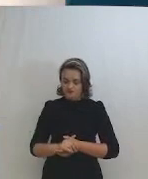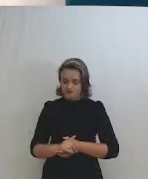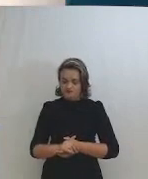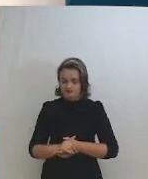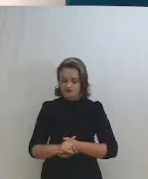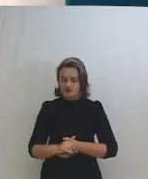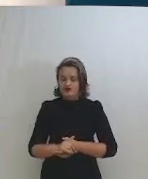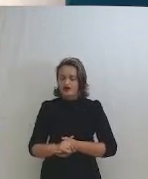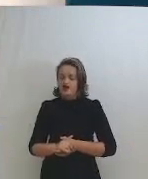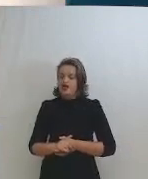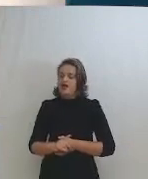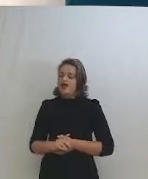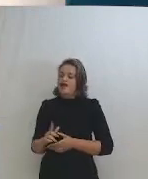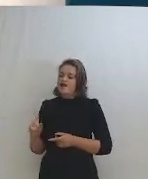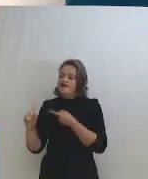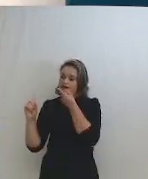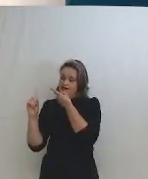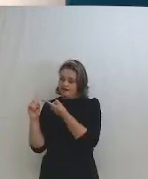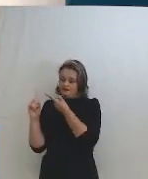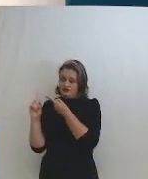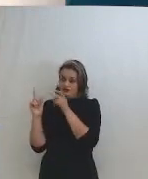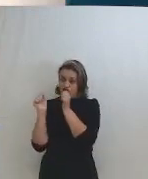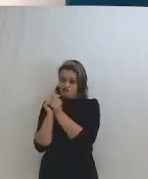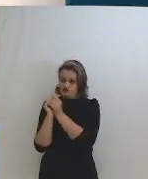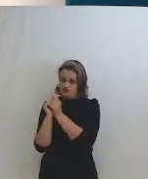de outros três,